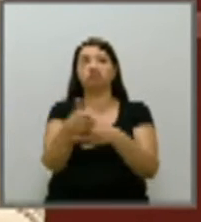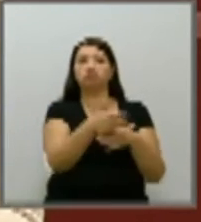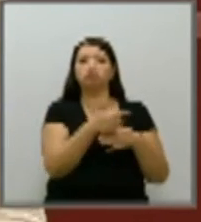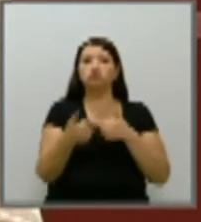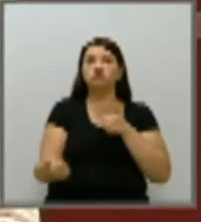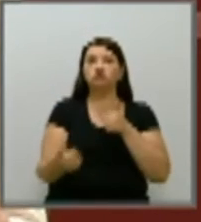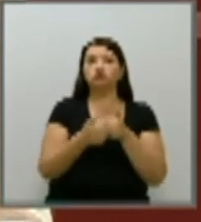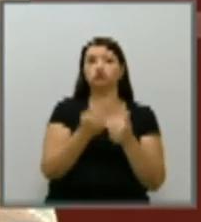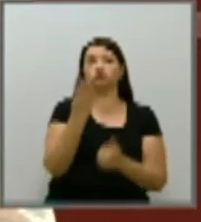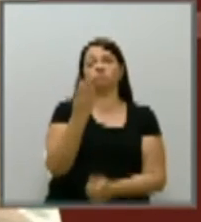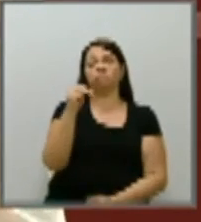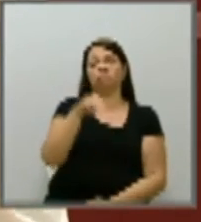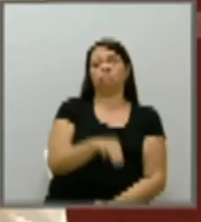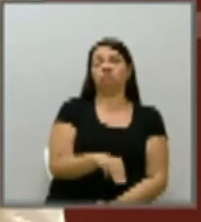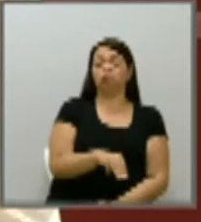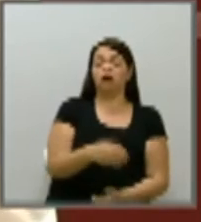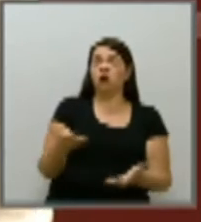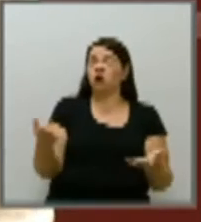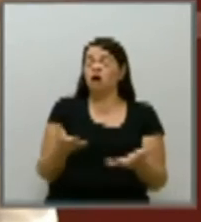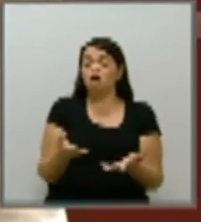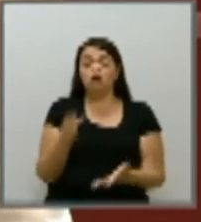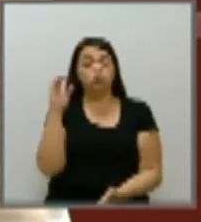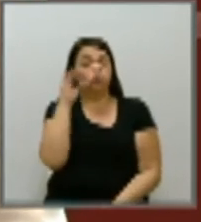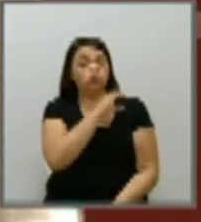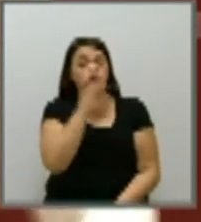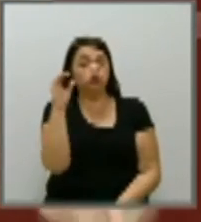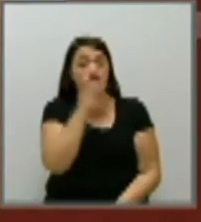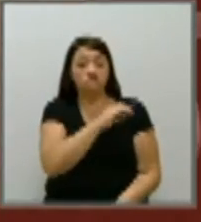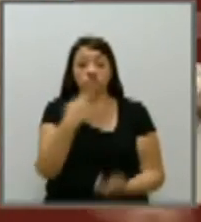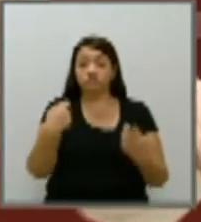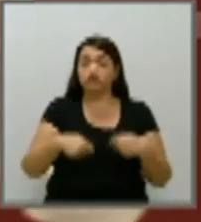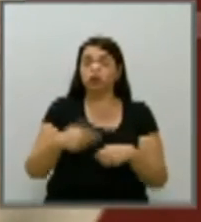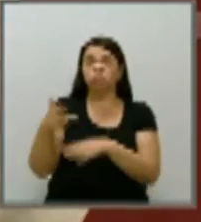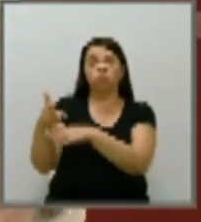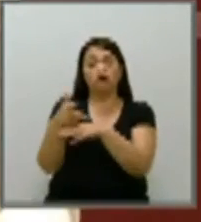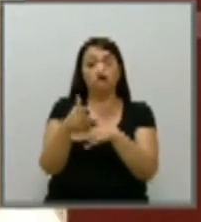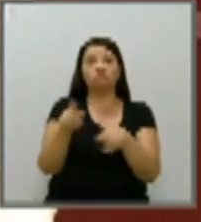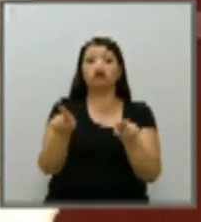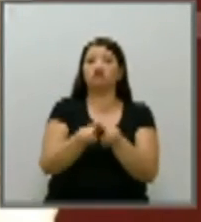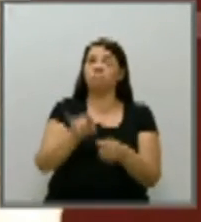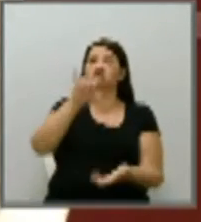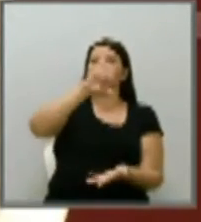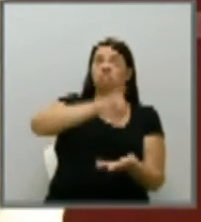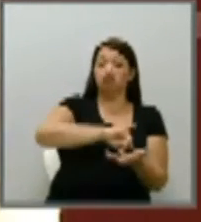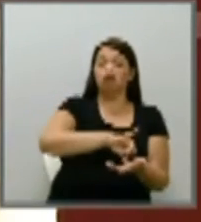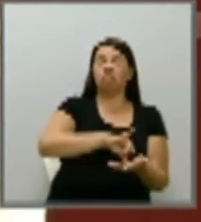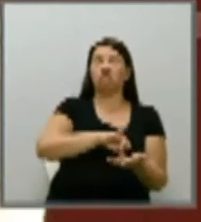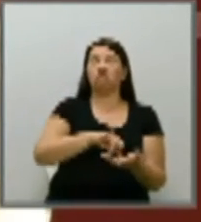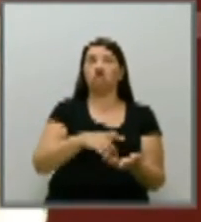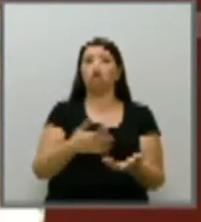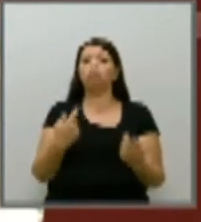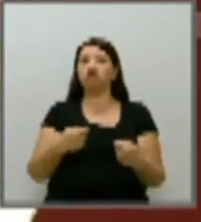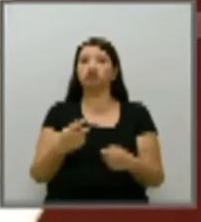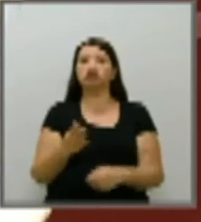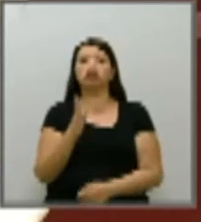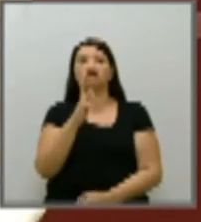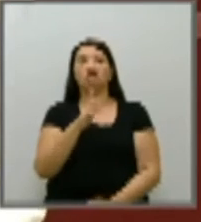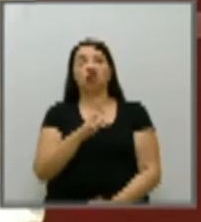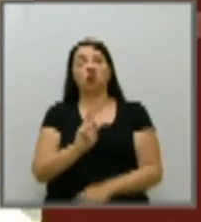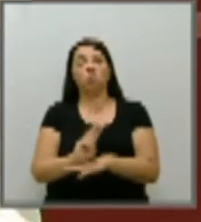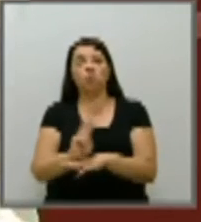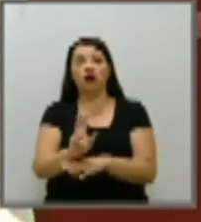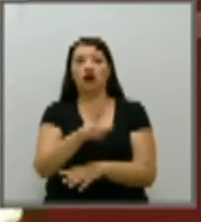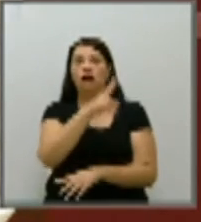Brigada Militar. Precisamos urgentemente tanto das câmeras como da central. Precisamos que a Guarda Municipal